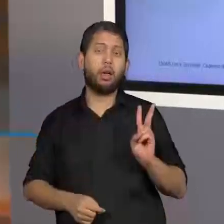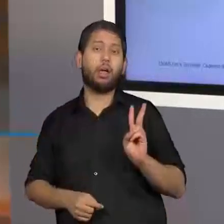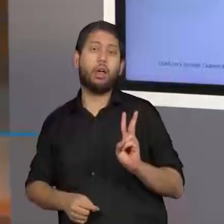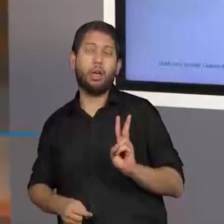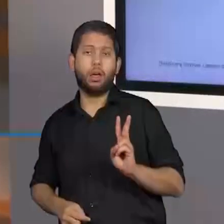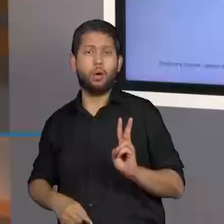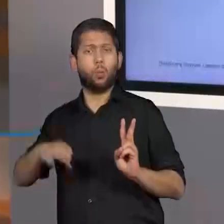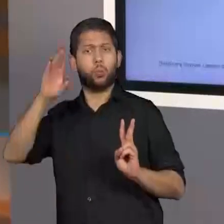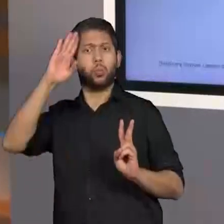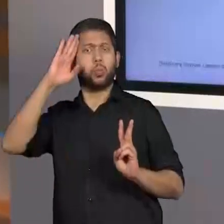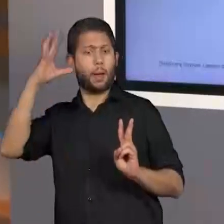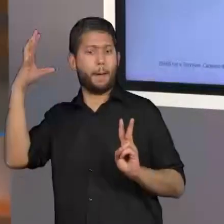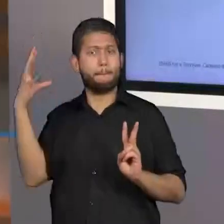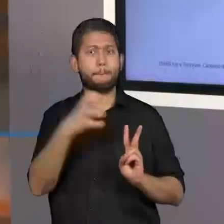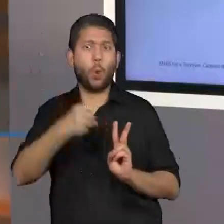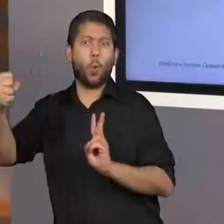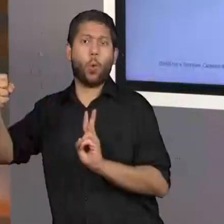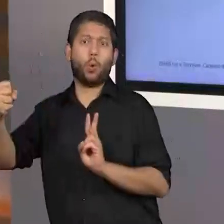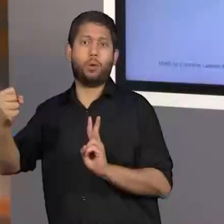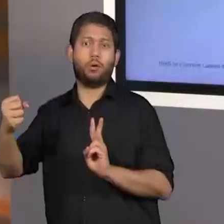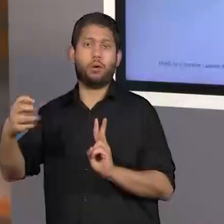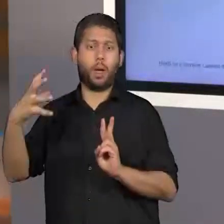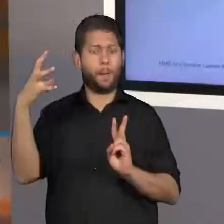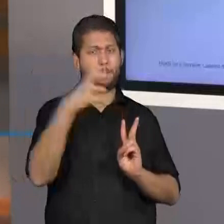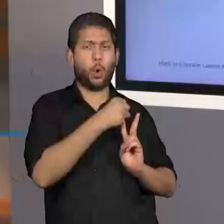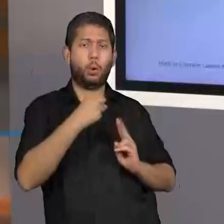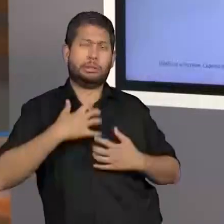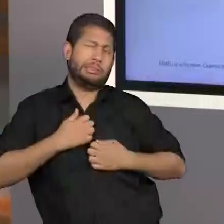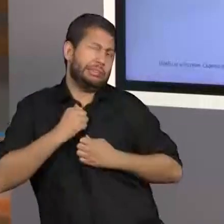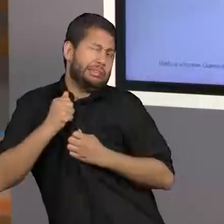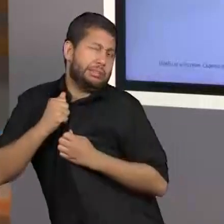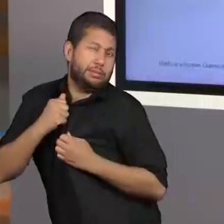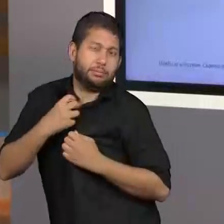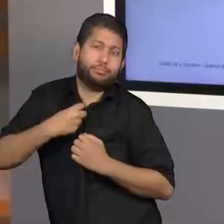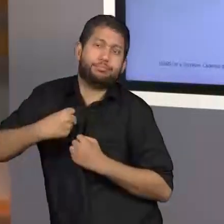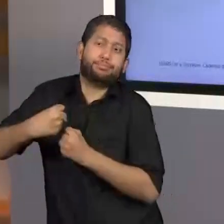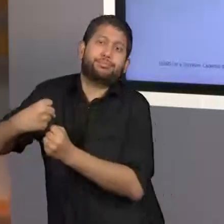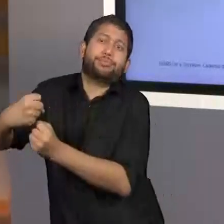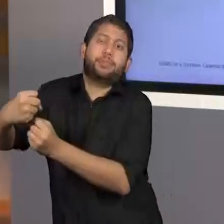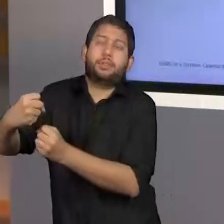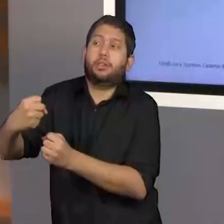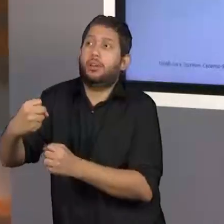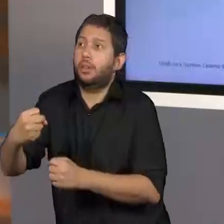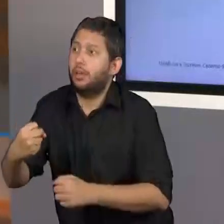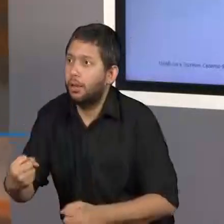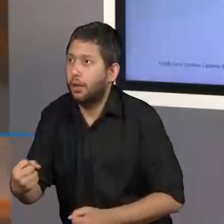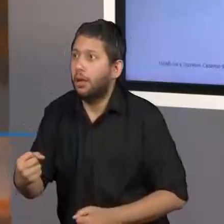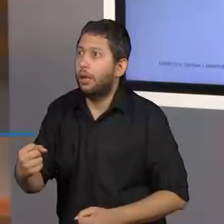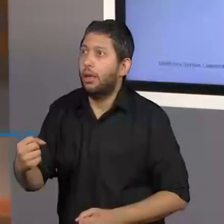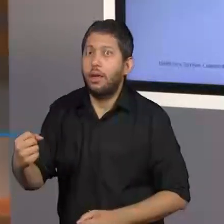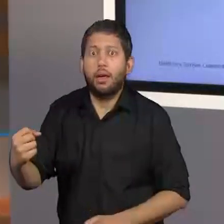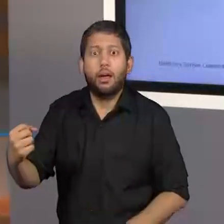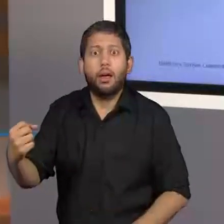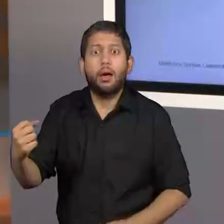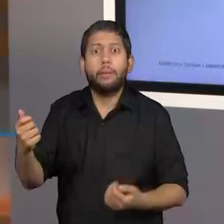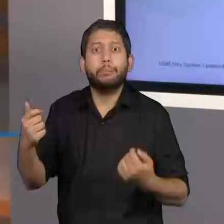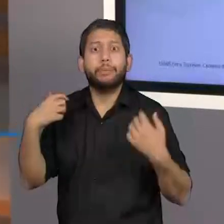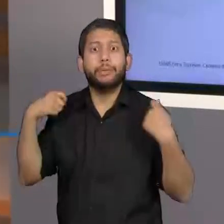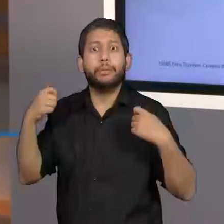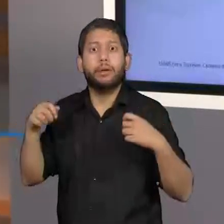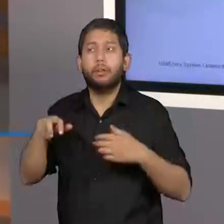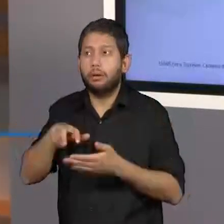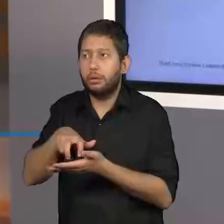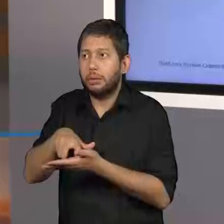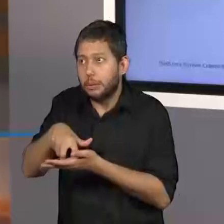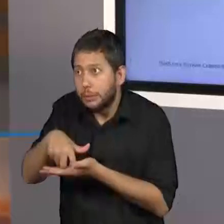outros macacos levam os 2 homens até o rei. Então a gente percebe aí que tem outros personagens na história,